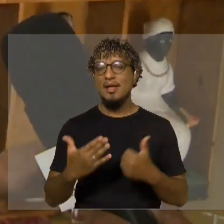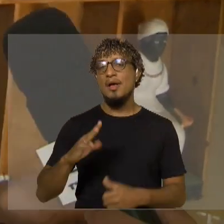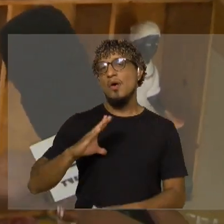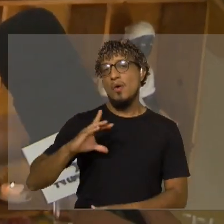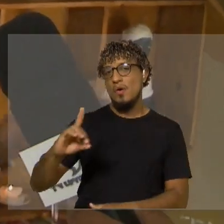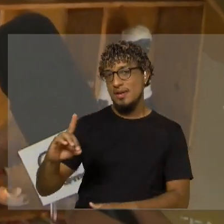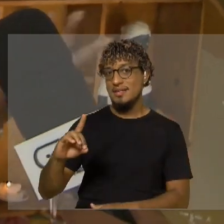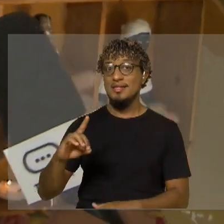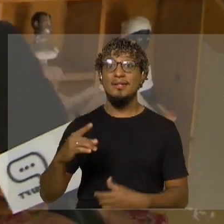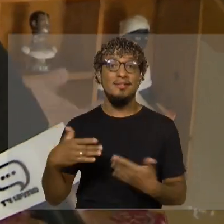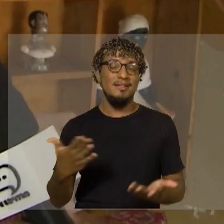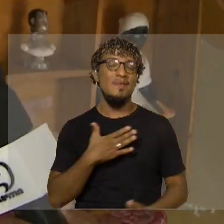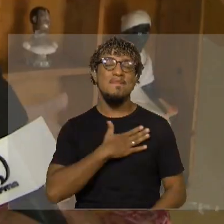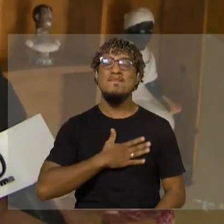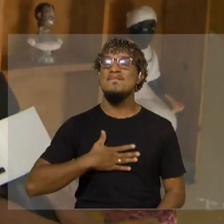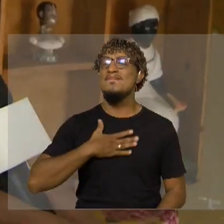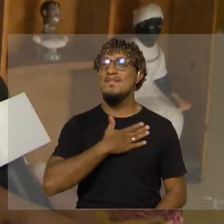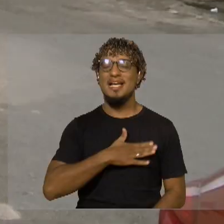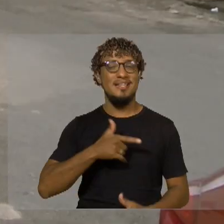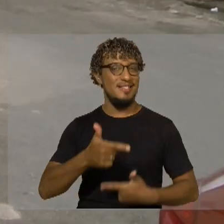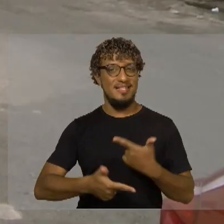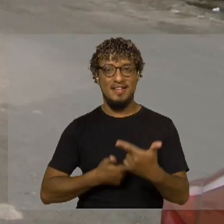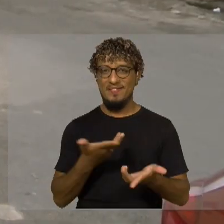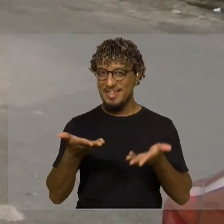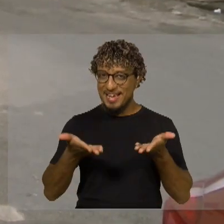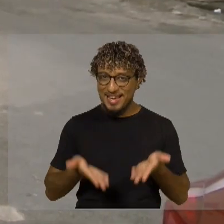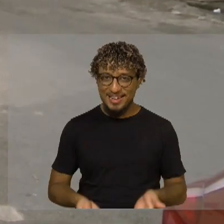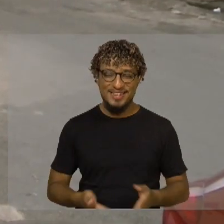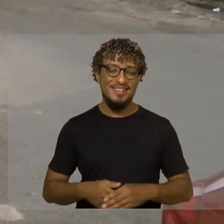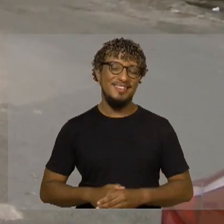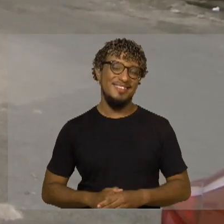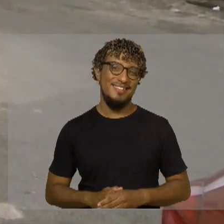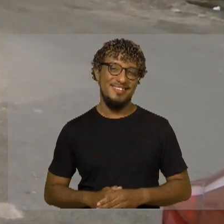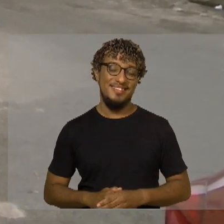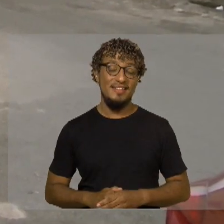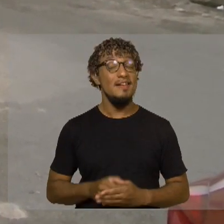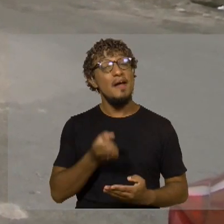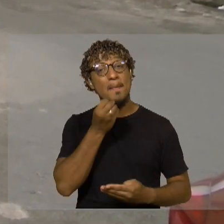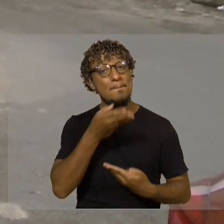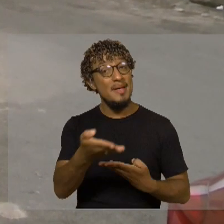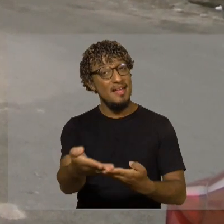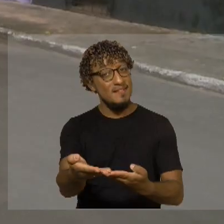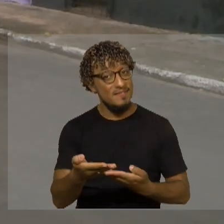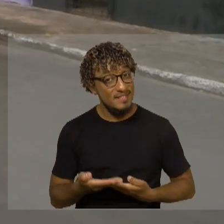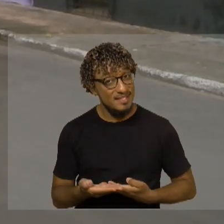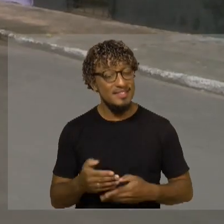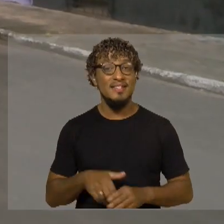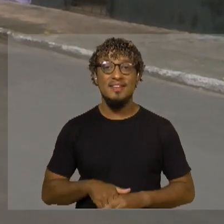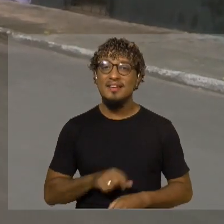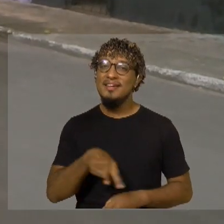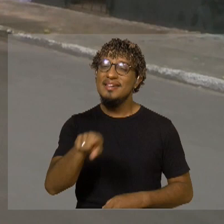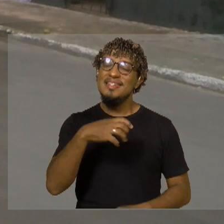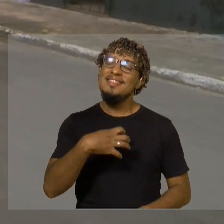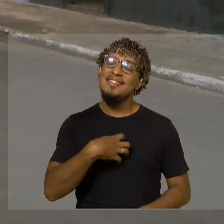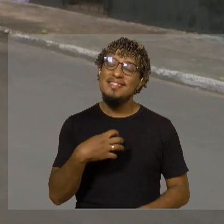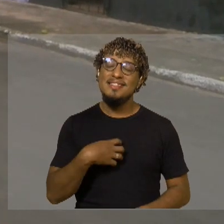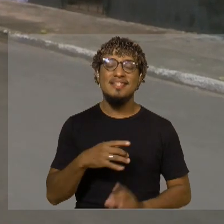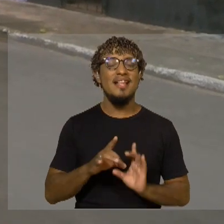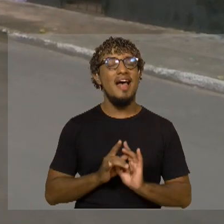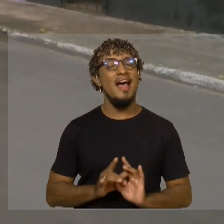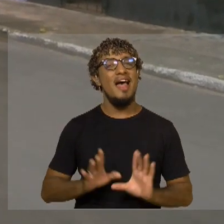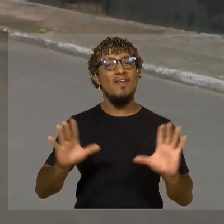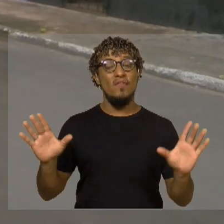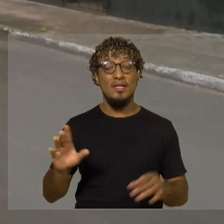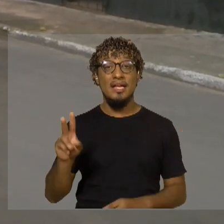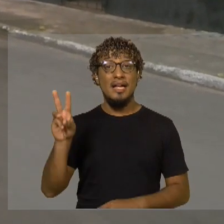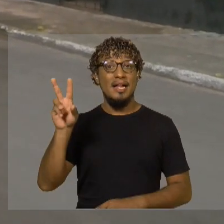um prazer fazer isso tudo aqui, né? Então, sejam bem-vindos, sintam-se à vontade. O coletivo ele fica aberto